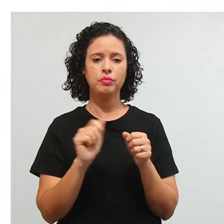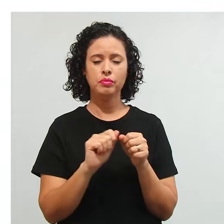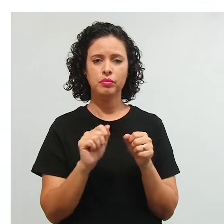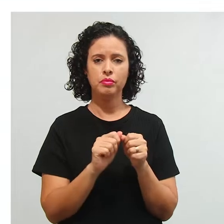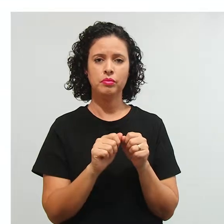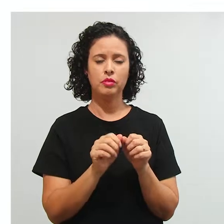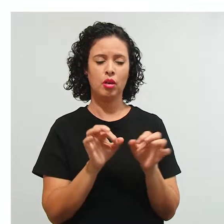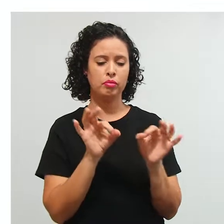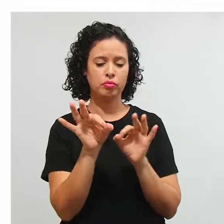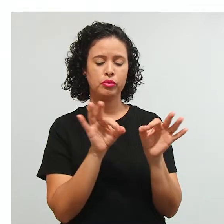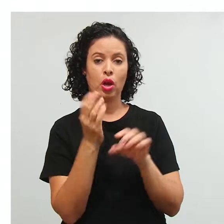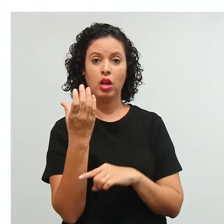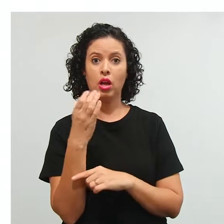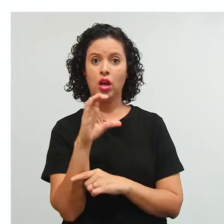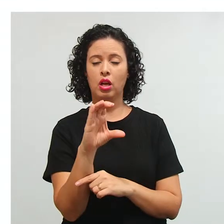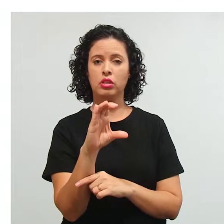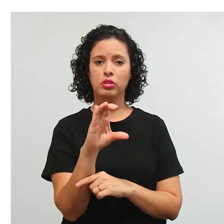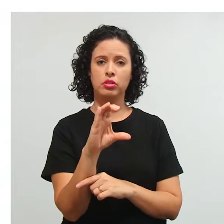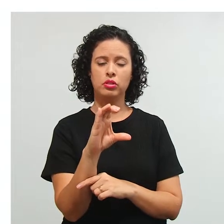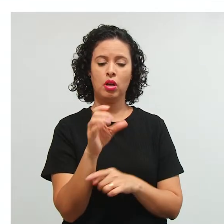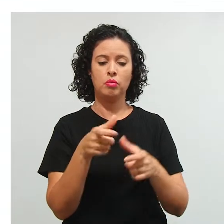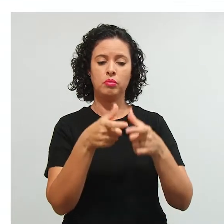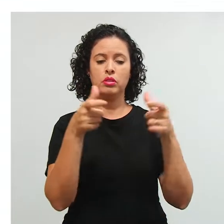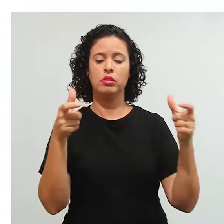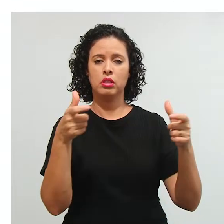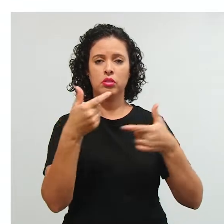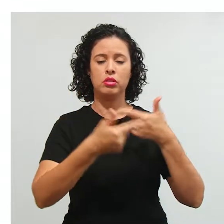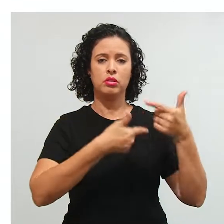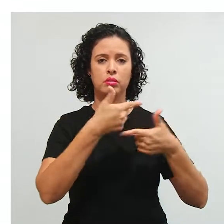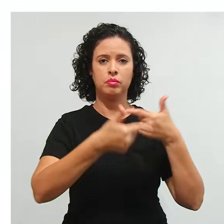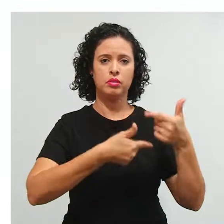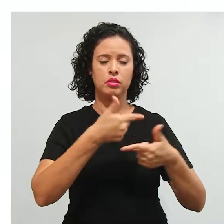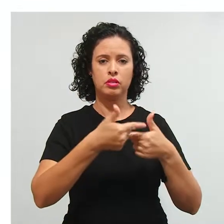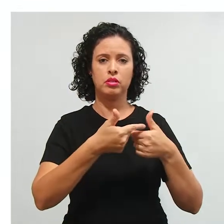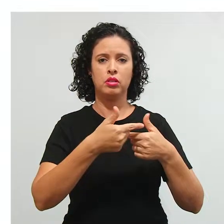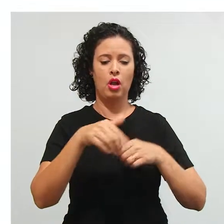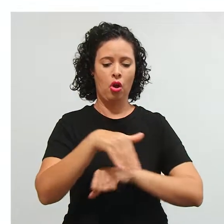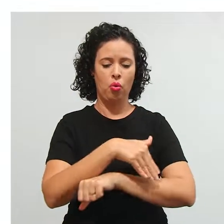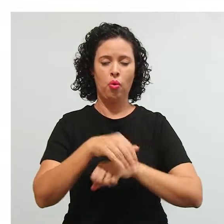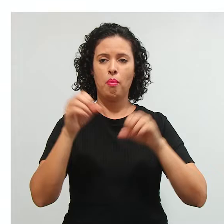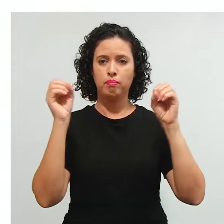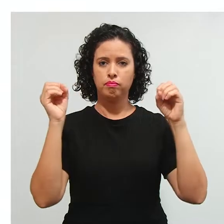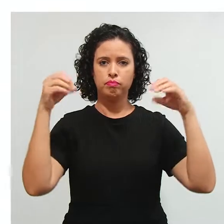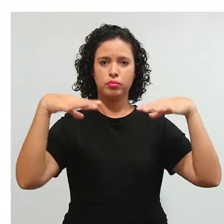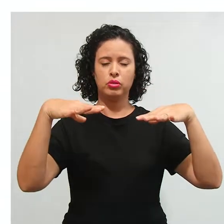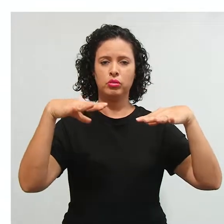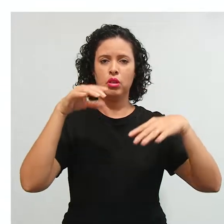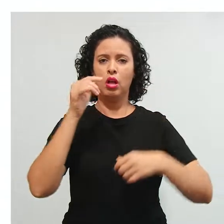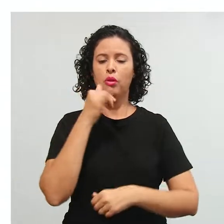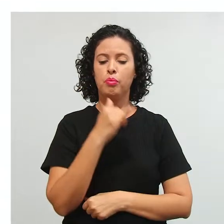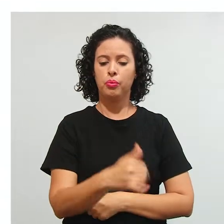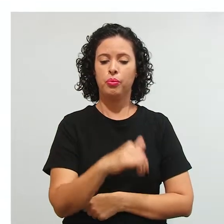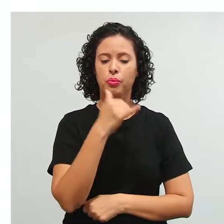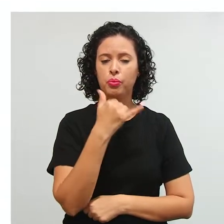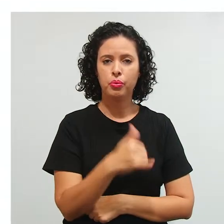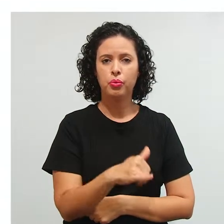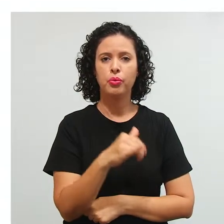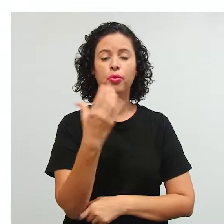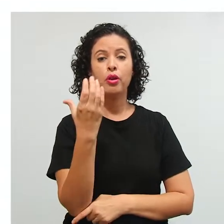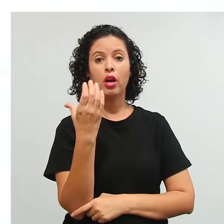uma operação de crédito para ampliar o serviço de iluminação pública. Então, essa operação de